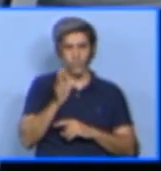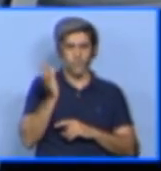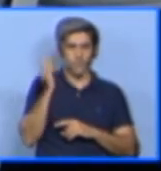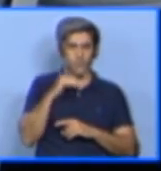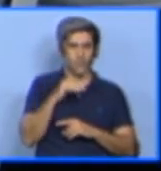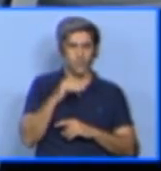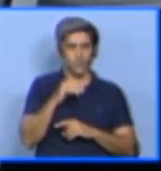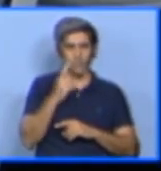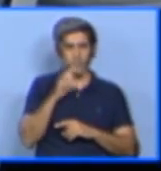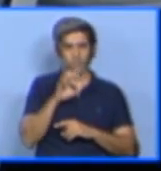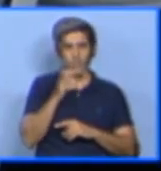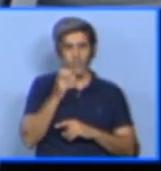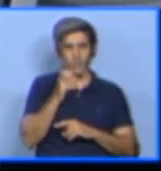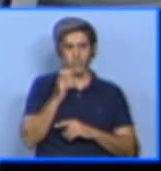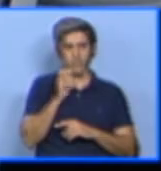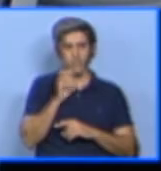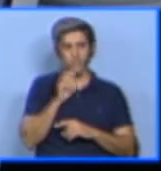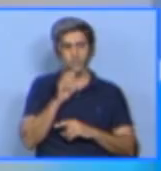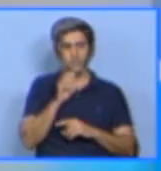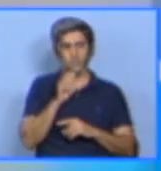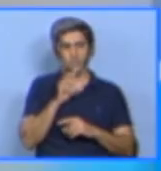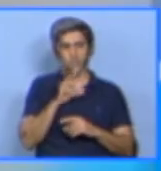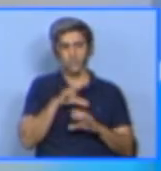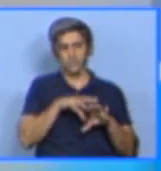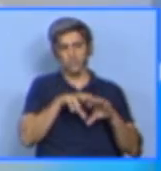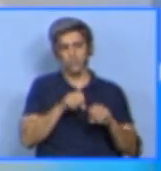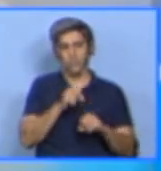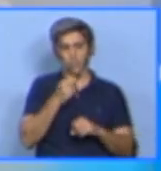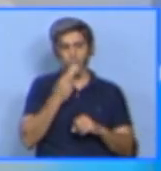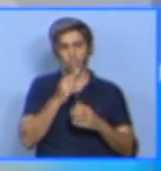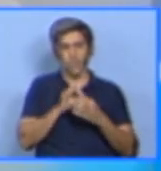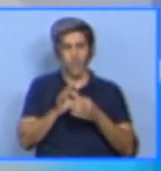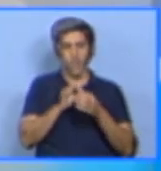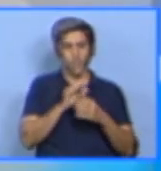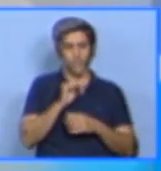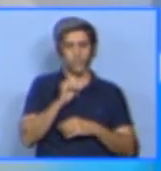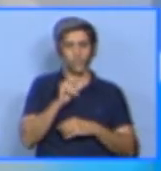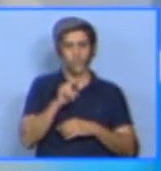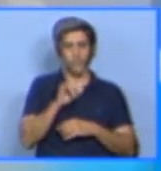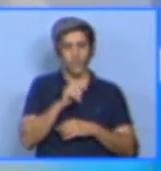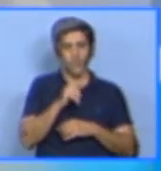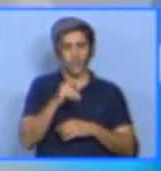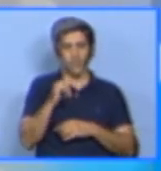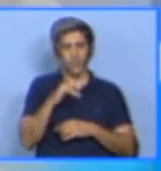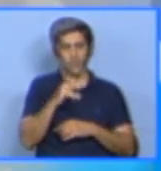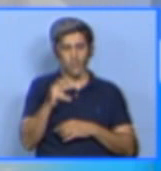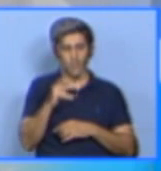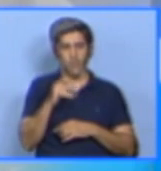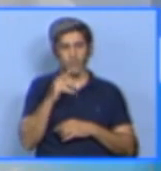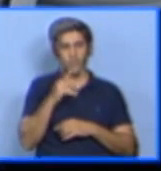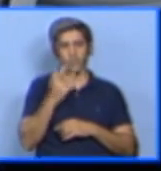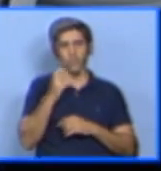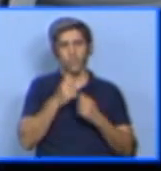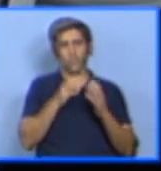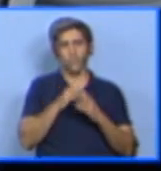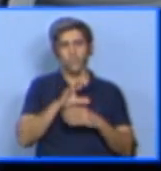por exemplo, de um país ocupado pela União Soviética, quer no seu país, quer em todos os países